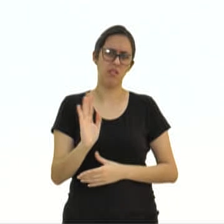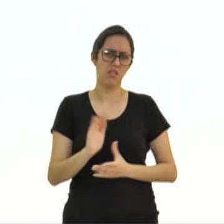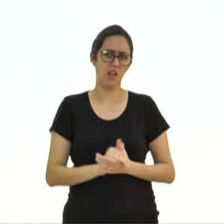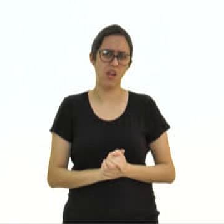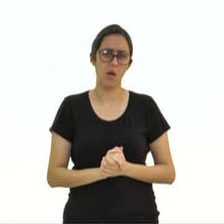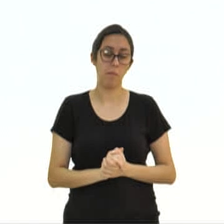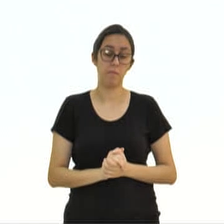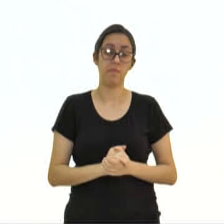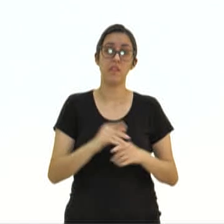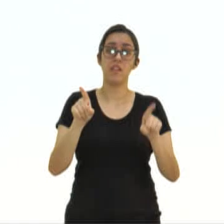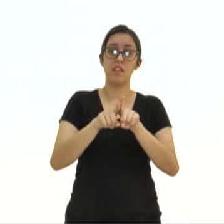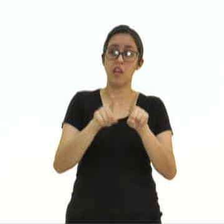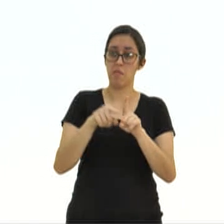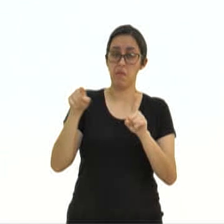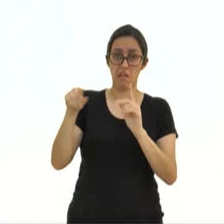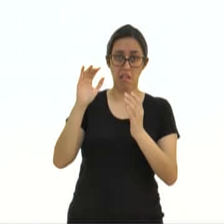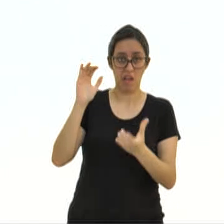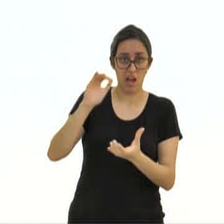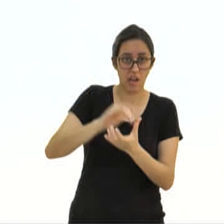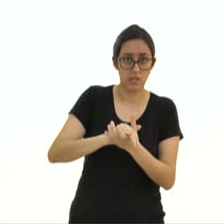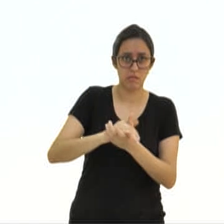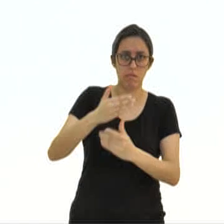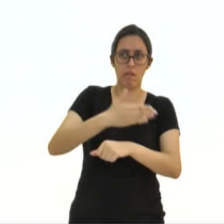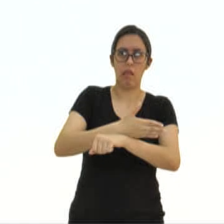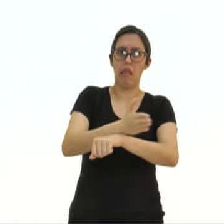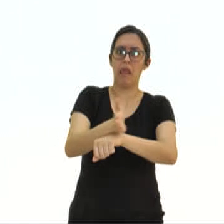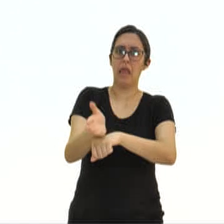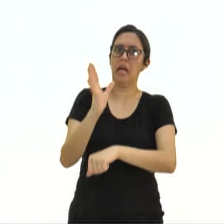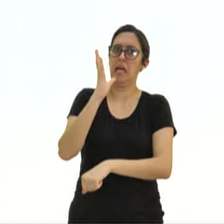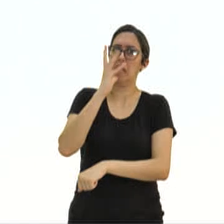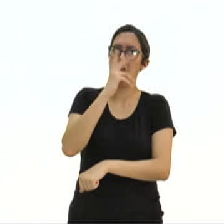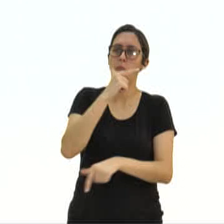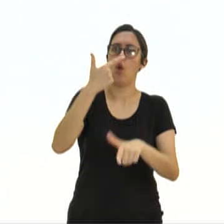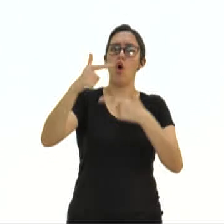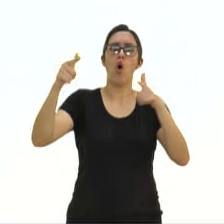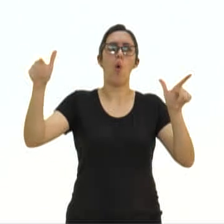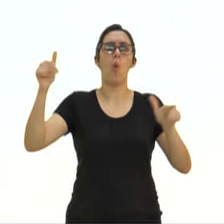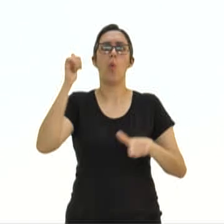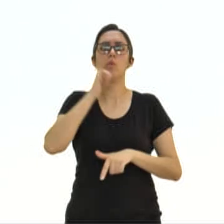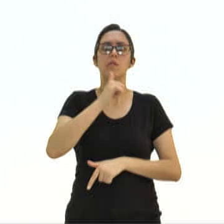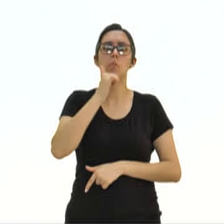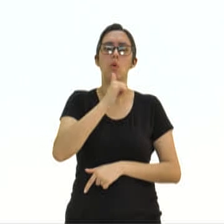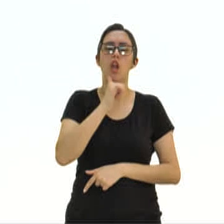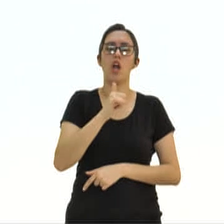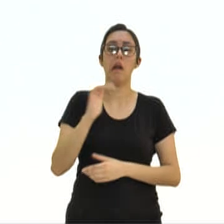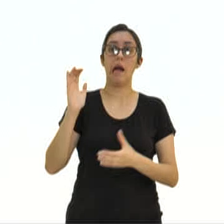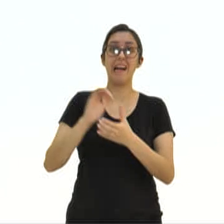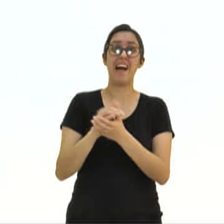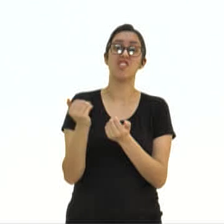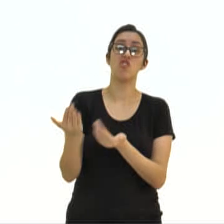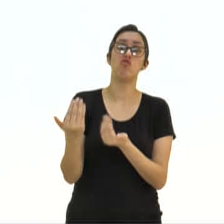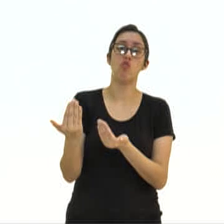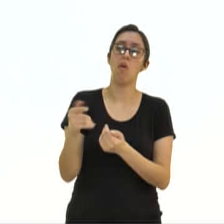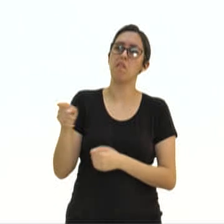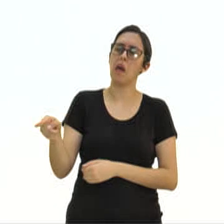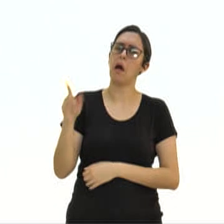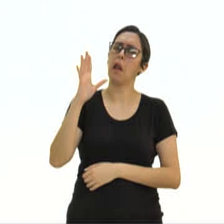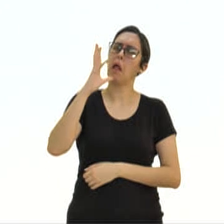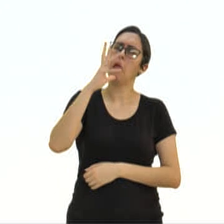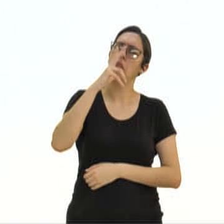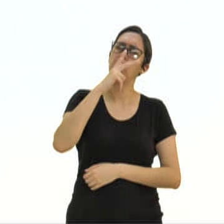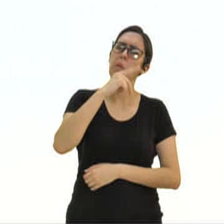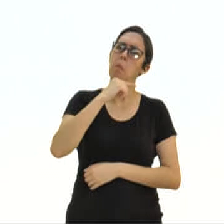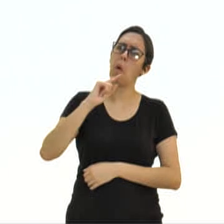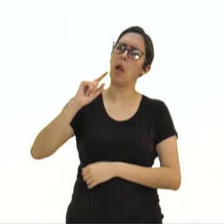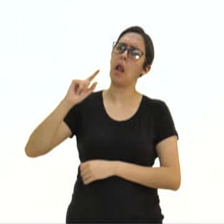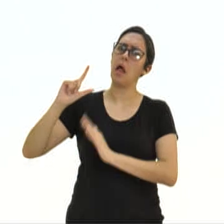por ela ter se casado tão mais tarde que as outras moças, que as outras meninas, ela aceitasse, por exemplo, que o